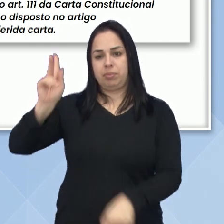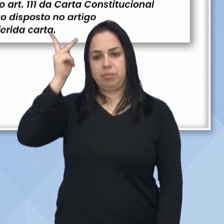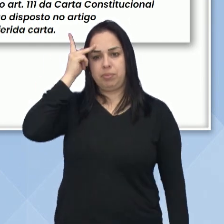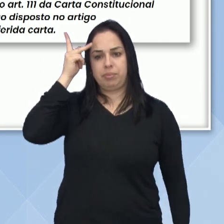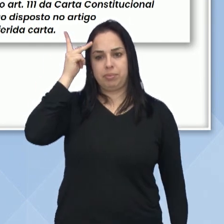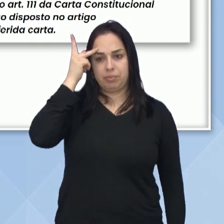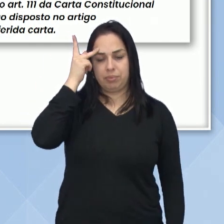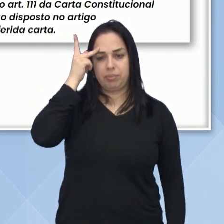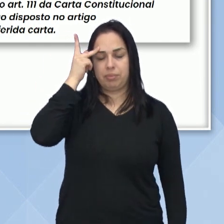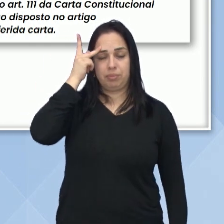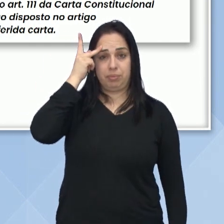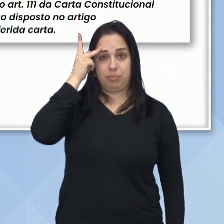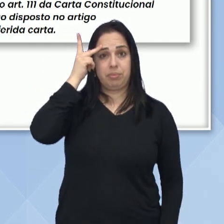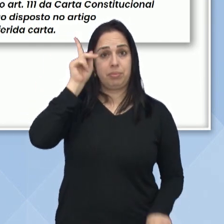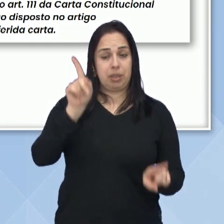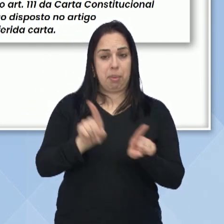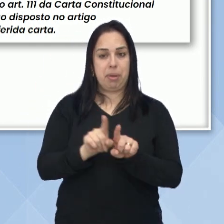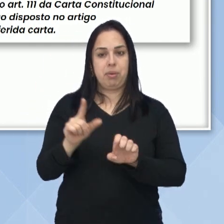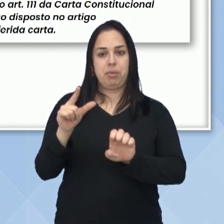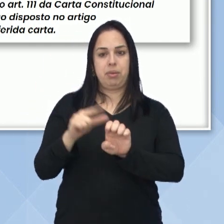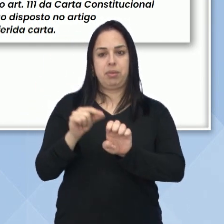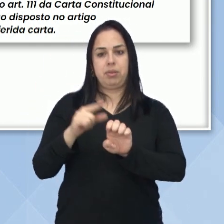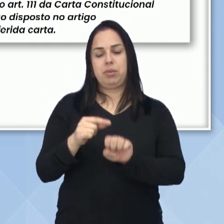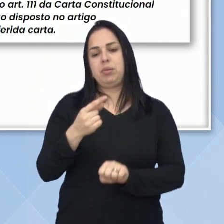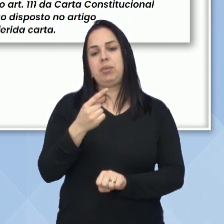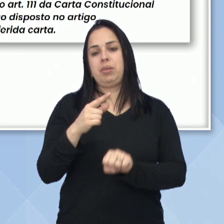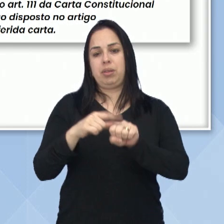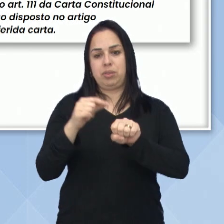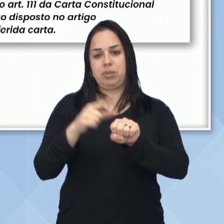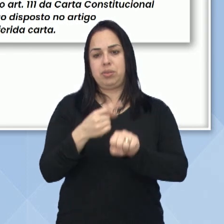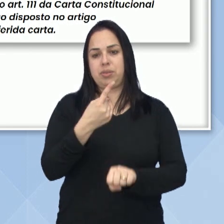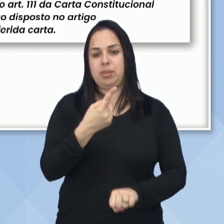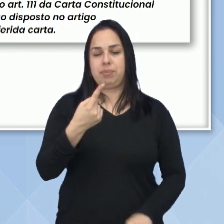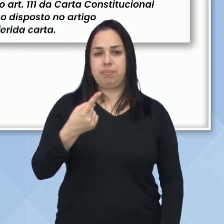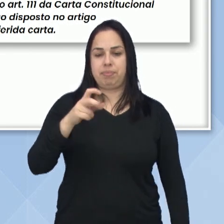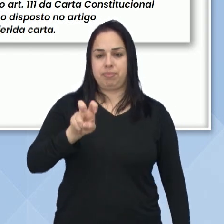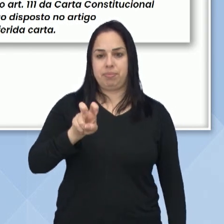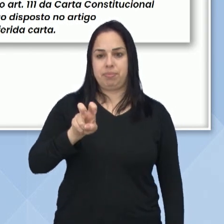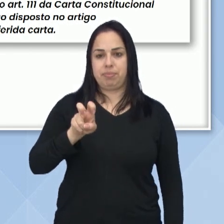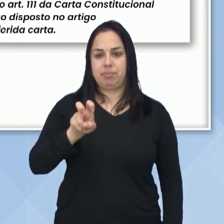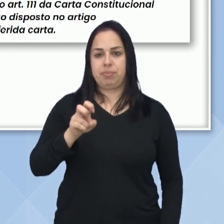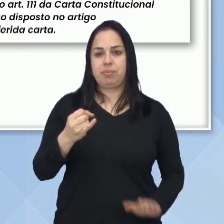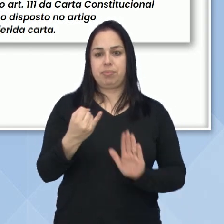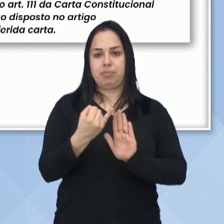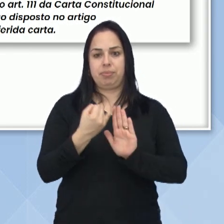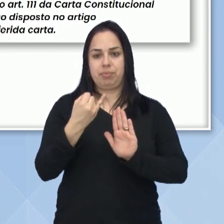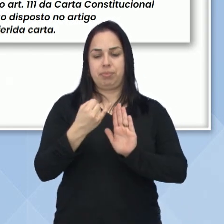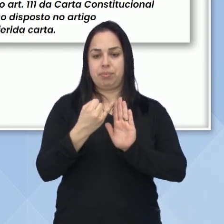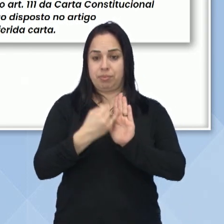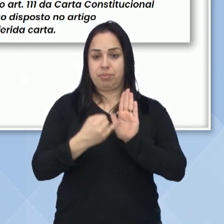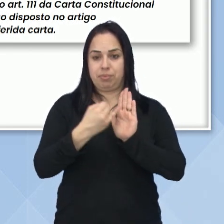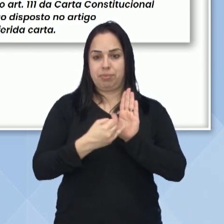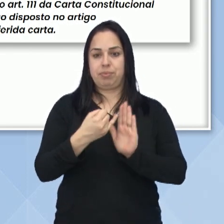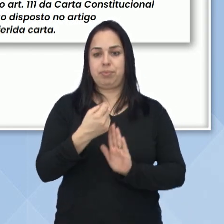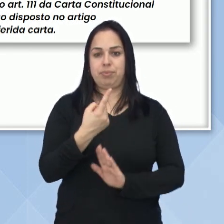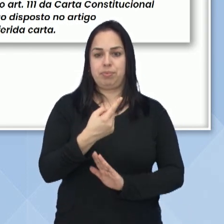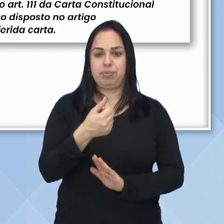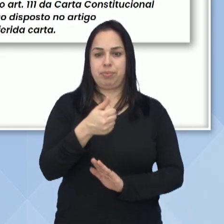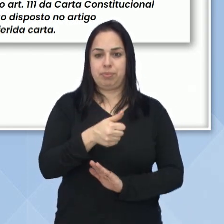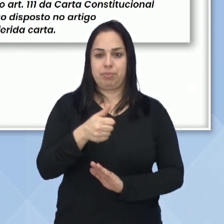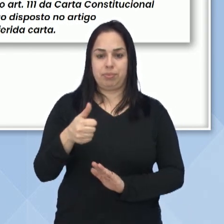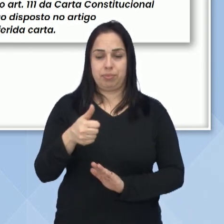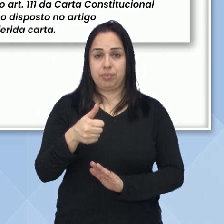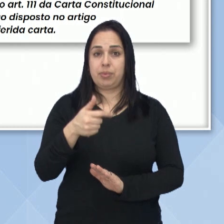bem como aos dispositivos no artigo 115, inciso 2 e 5º